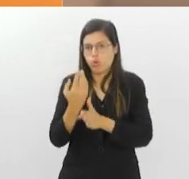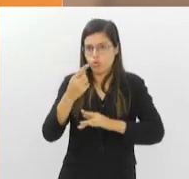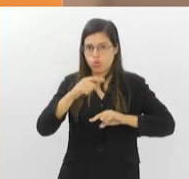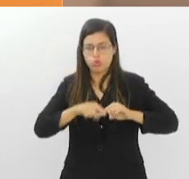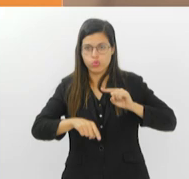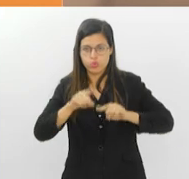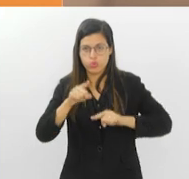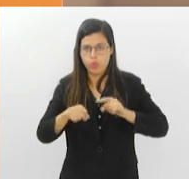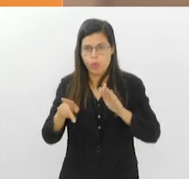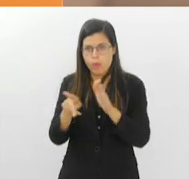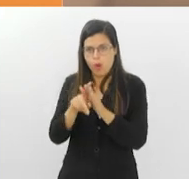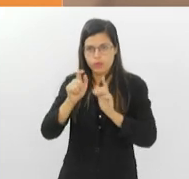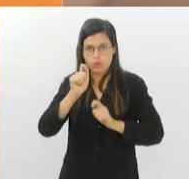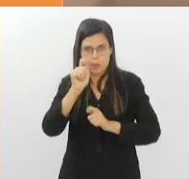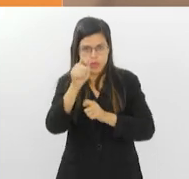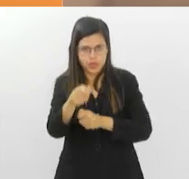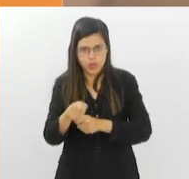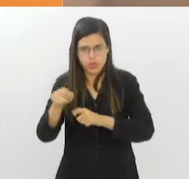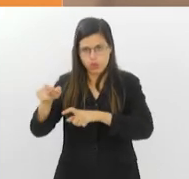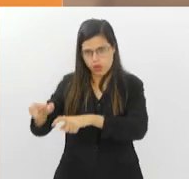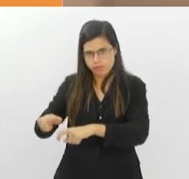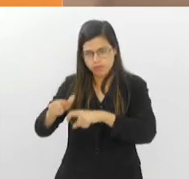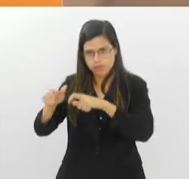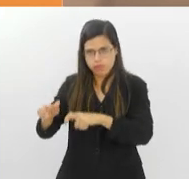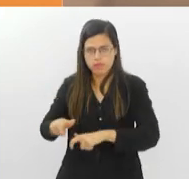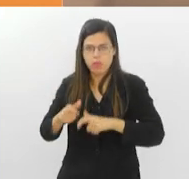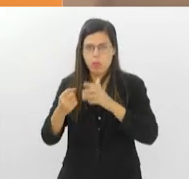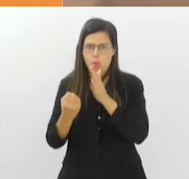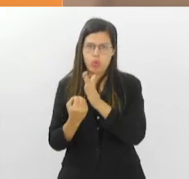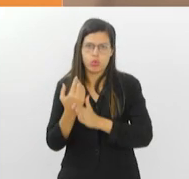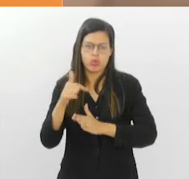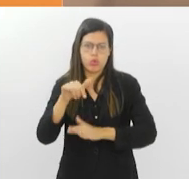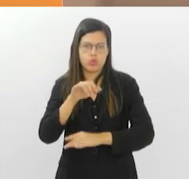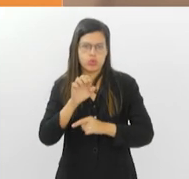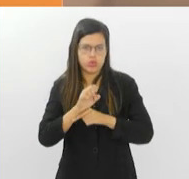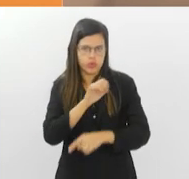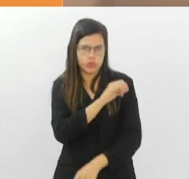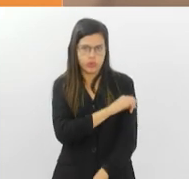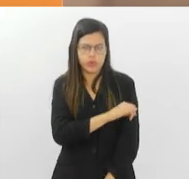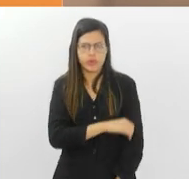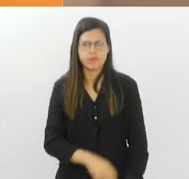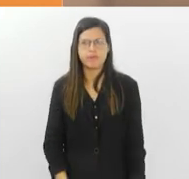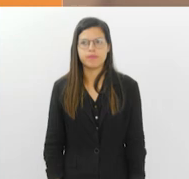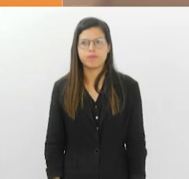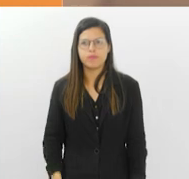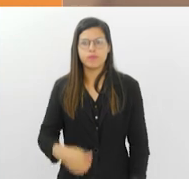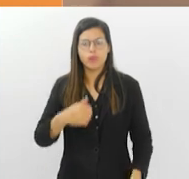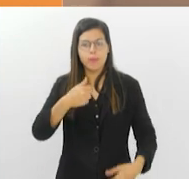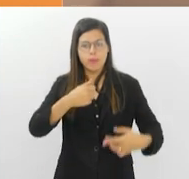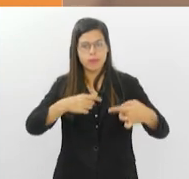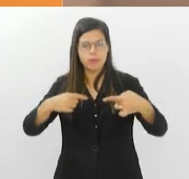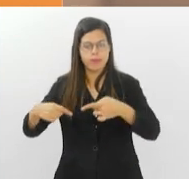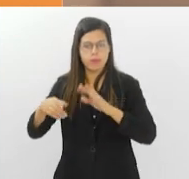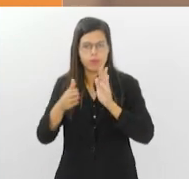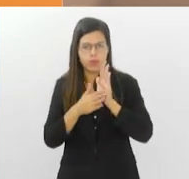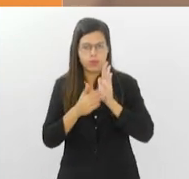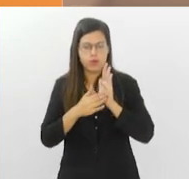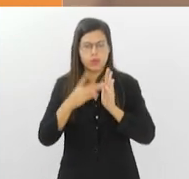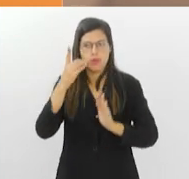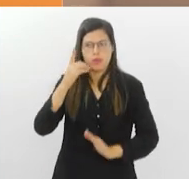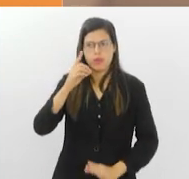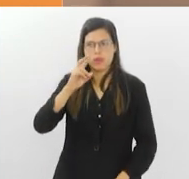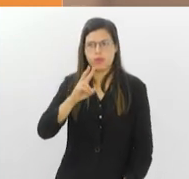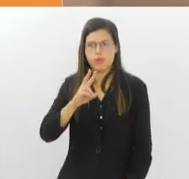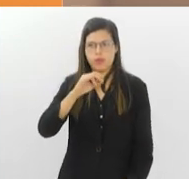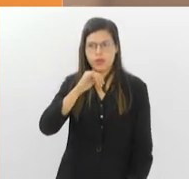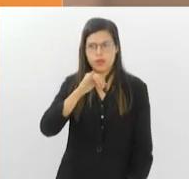pescadores, aquicultores e produtores rurais do estado. Em primeira discussão, a proposta do deputado Vinícius